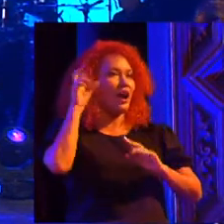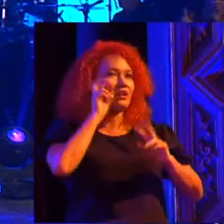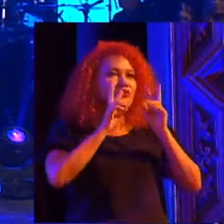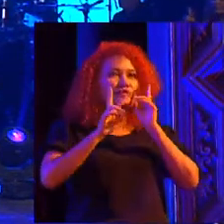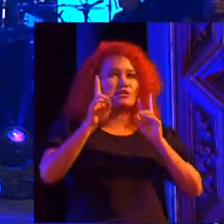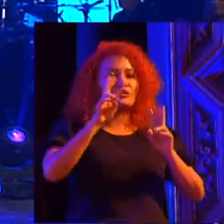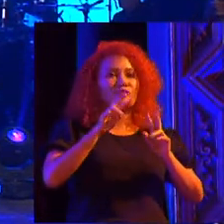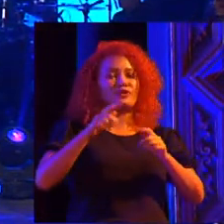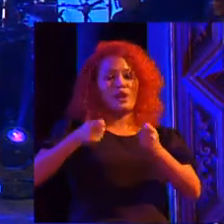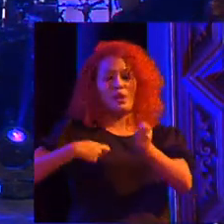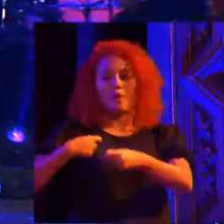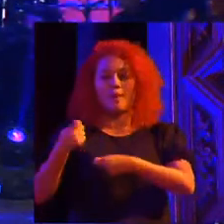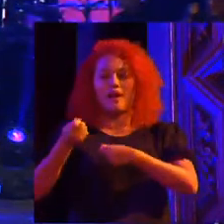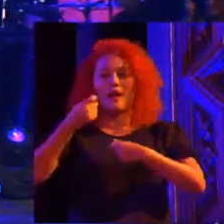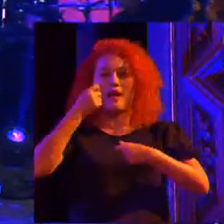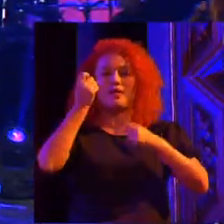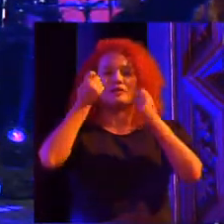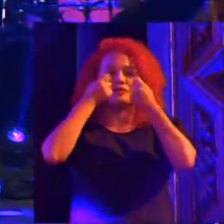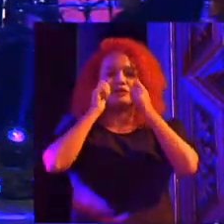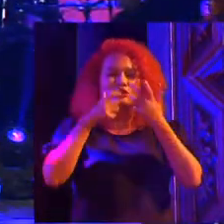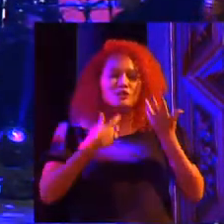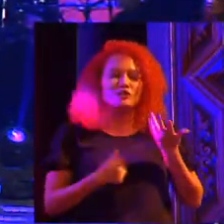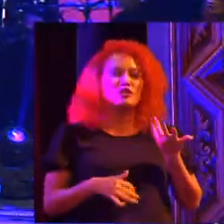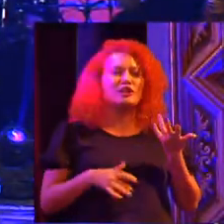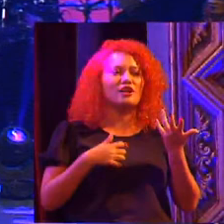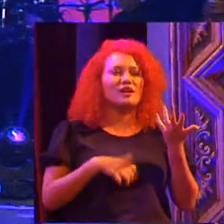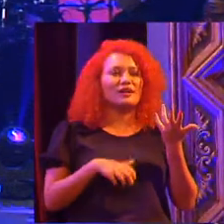para o Mercado do Choro.